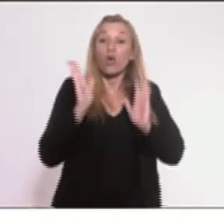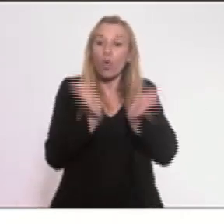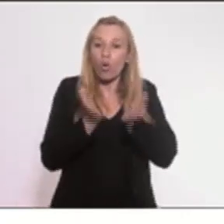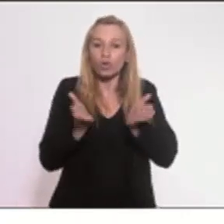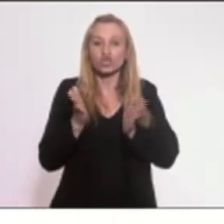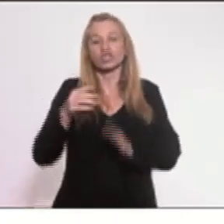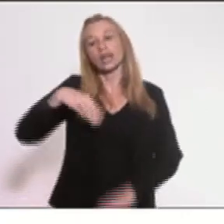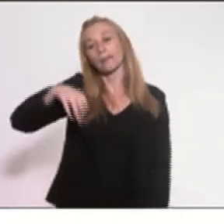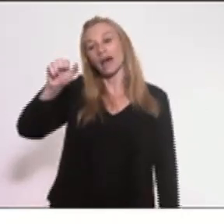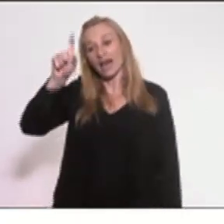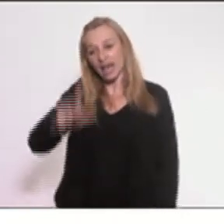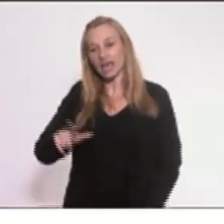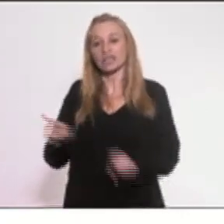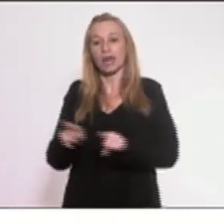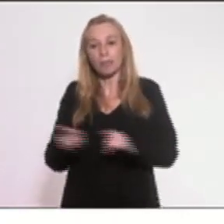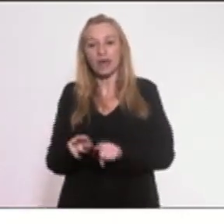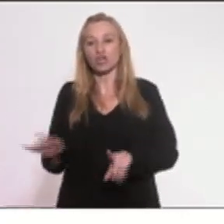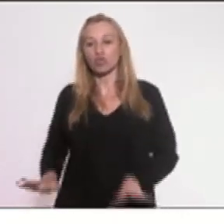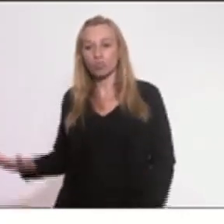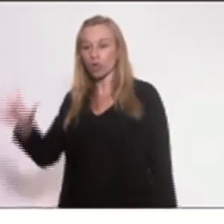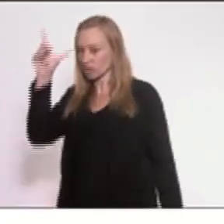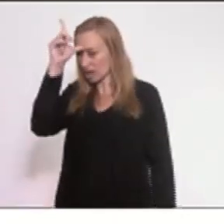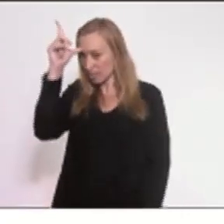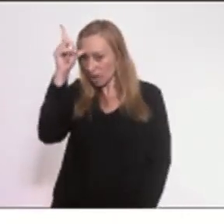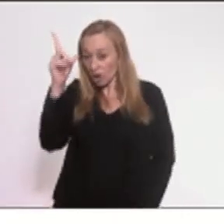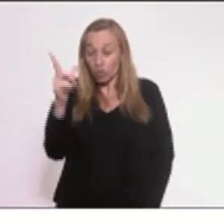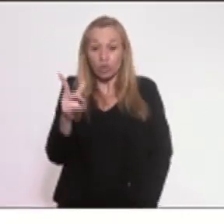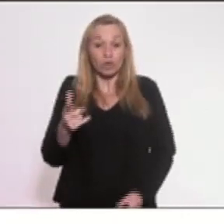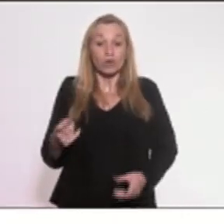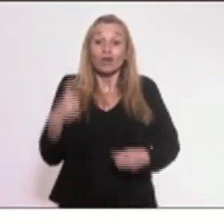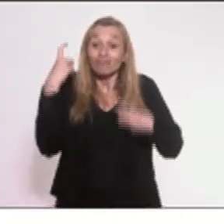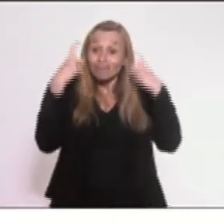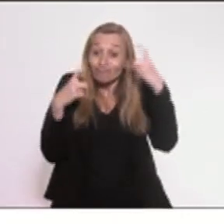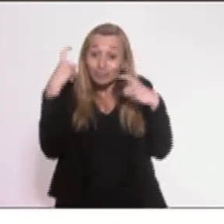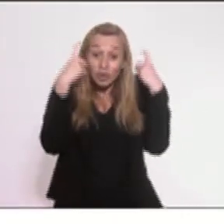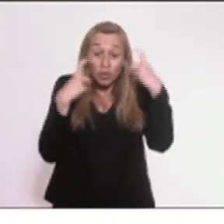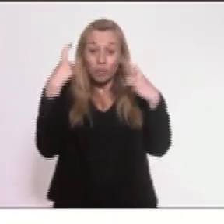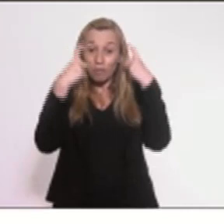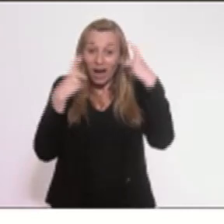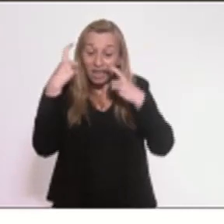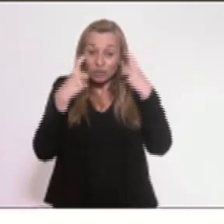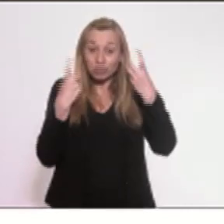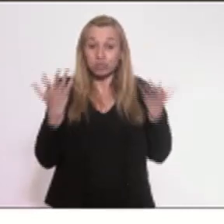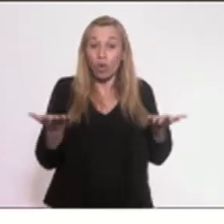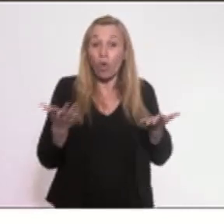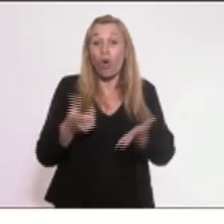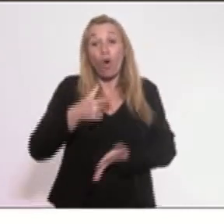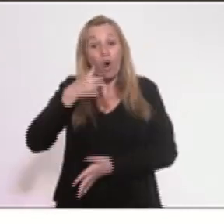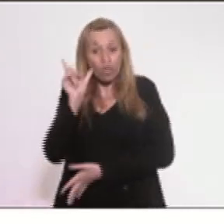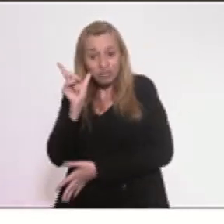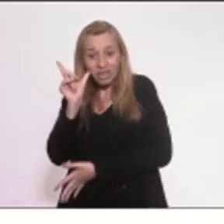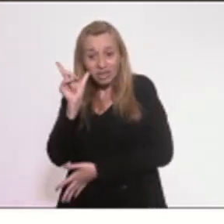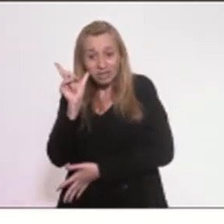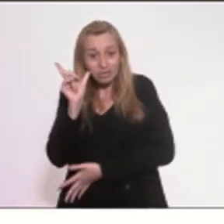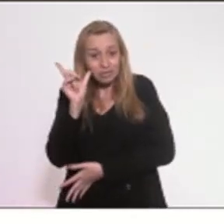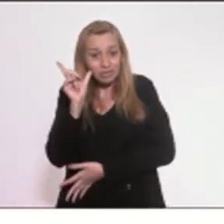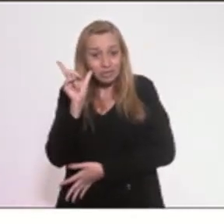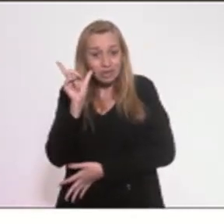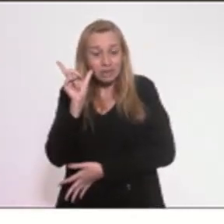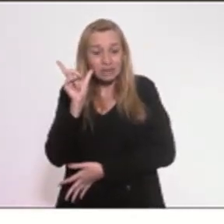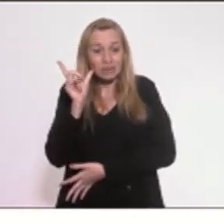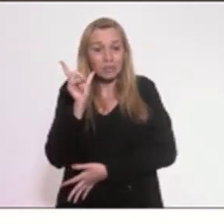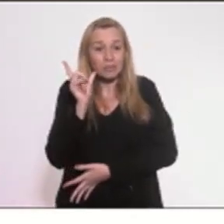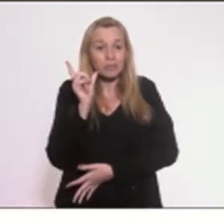e no Alemão, o terror tomou conta. Então, ontem foi